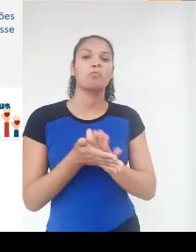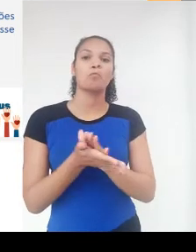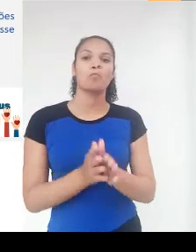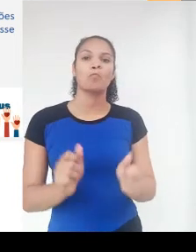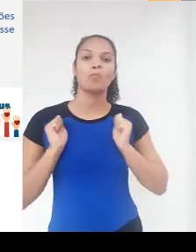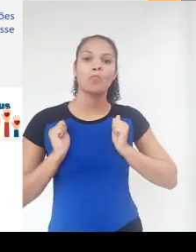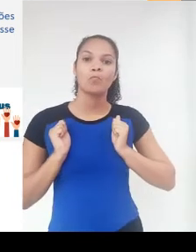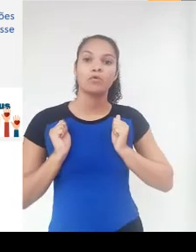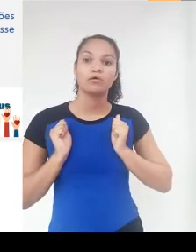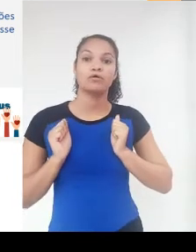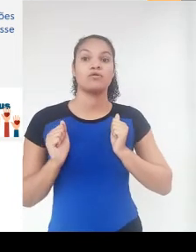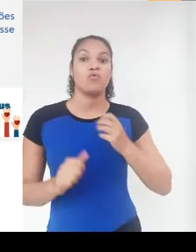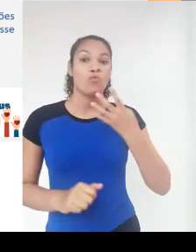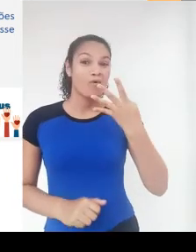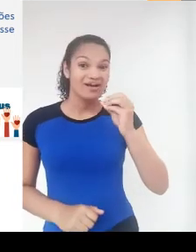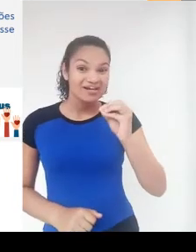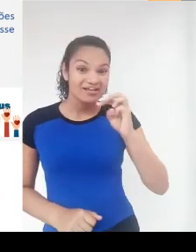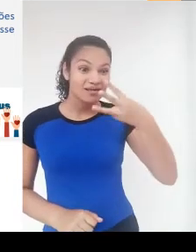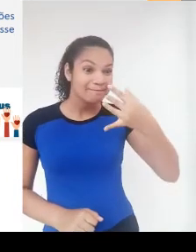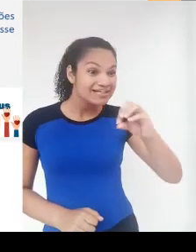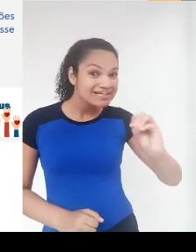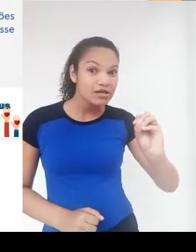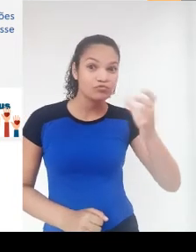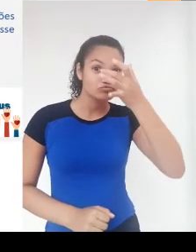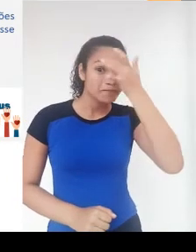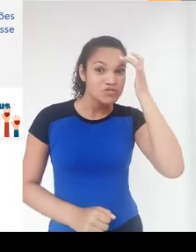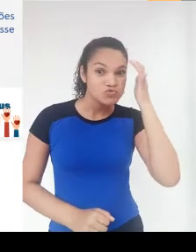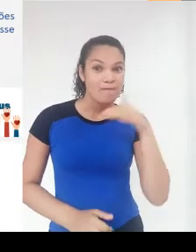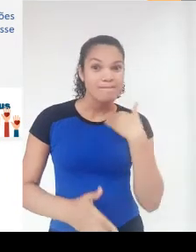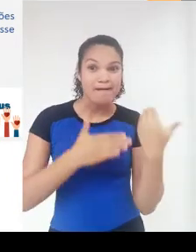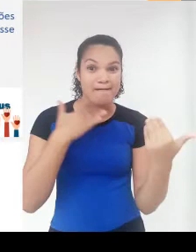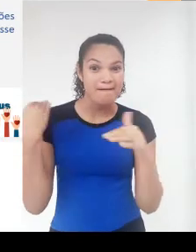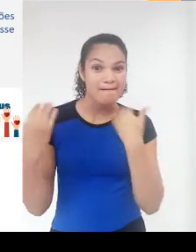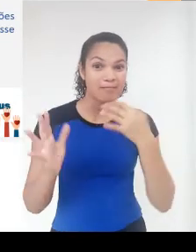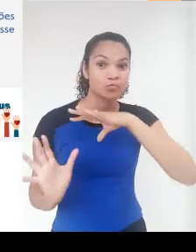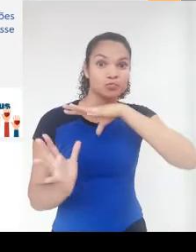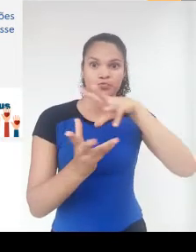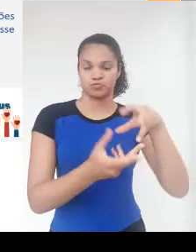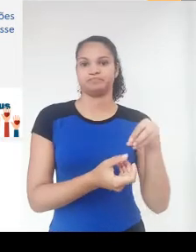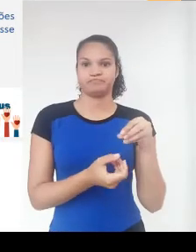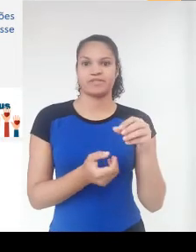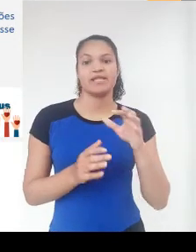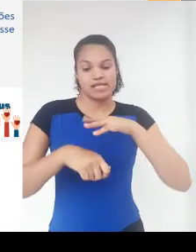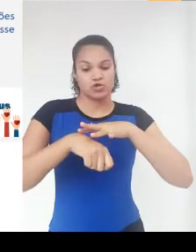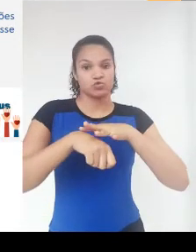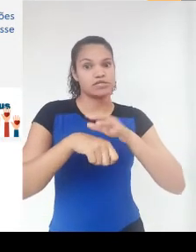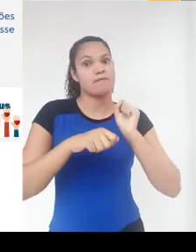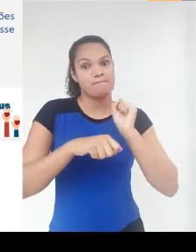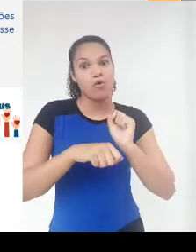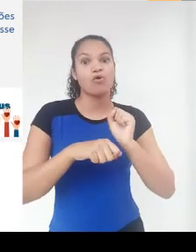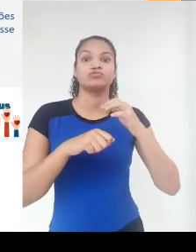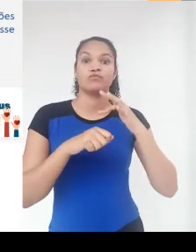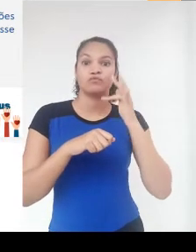teríamos 40 milhões de mortes no mundo. Então, a doença poderia, nos